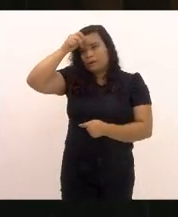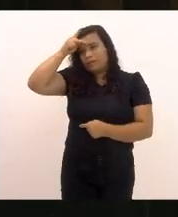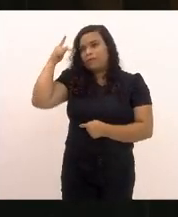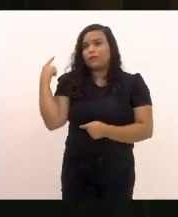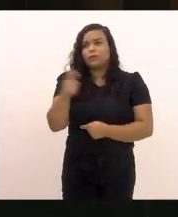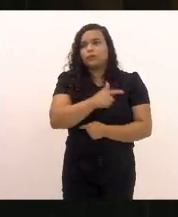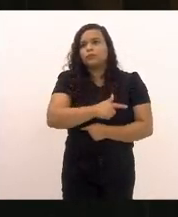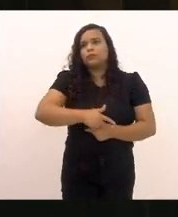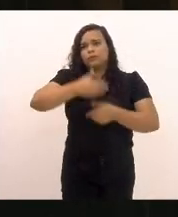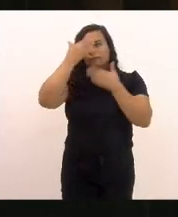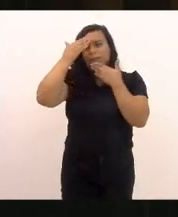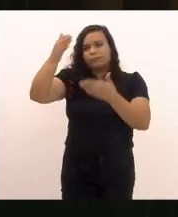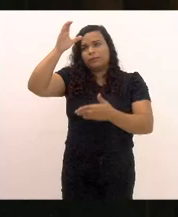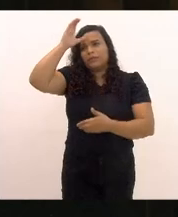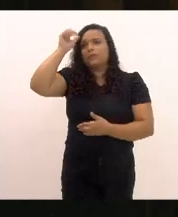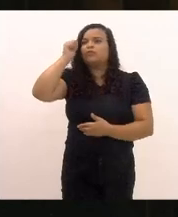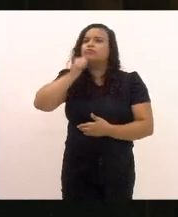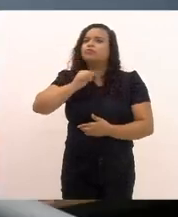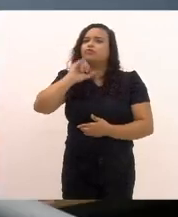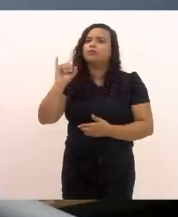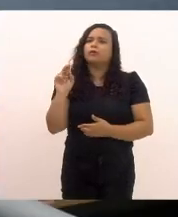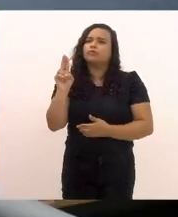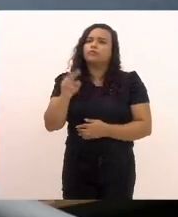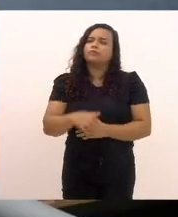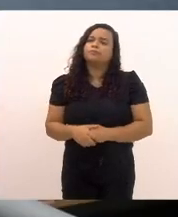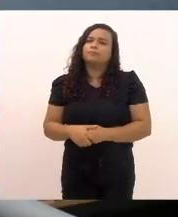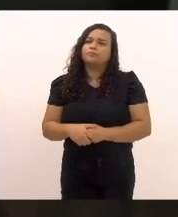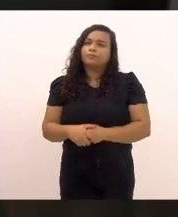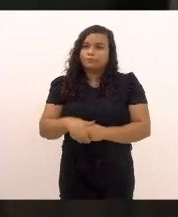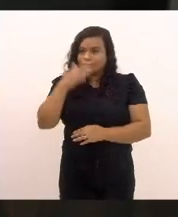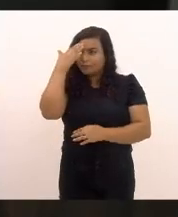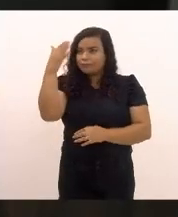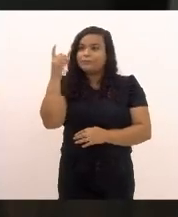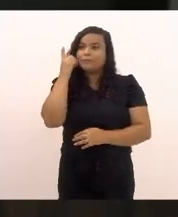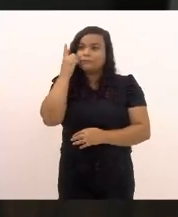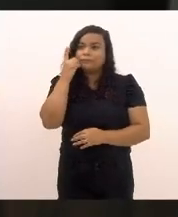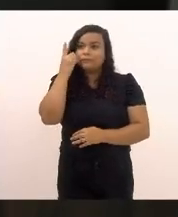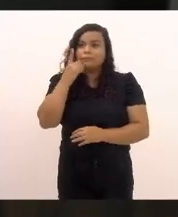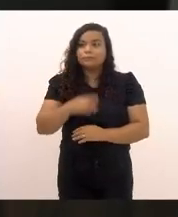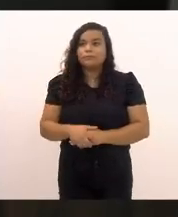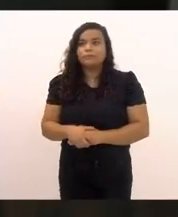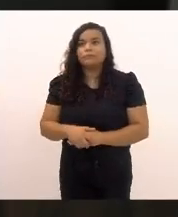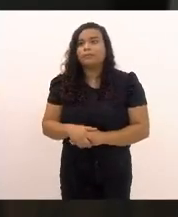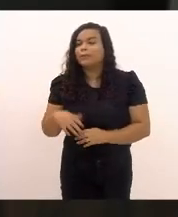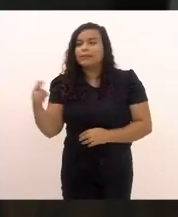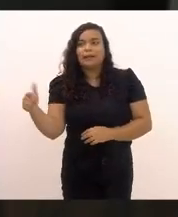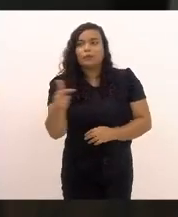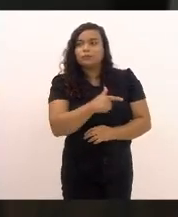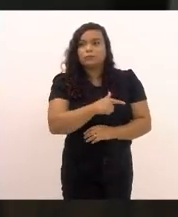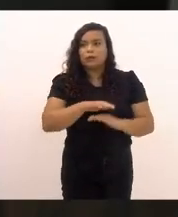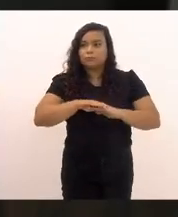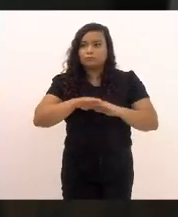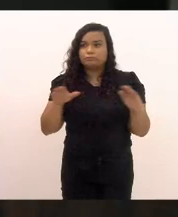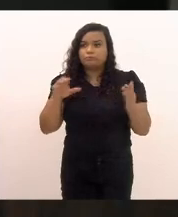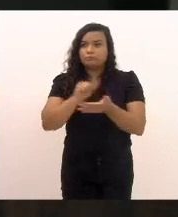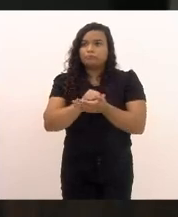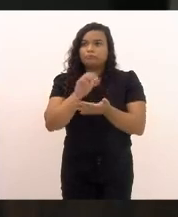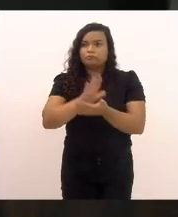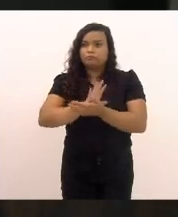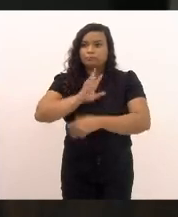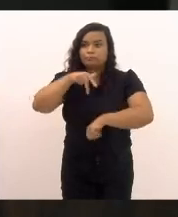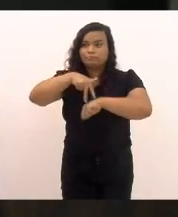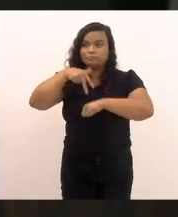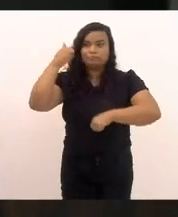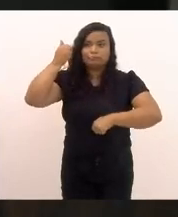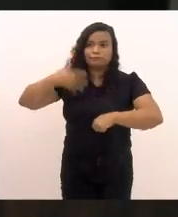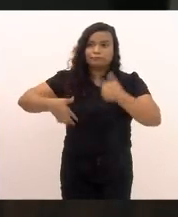Muito obrigado, Tia Ju. Obrigada, deputado. Não havendo mais oradores